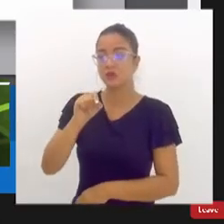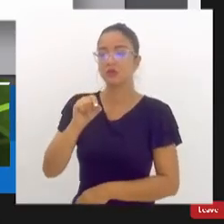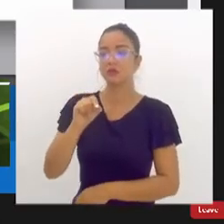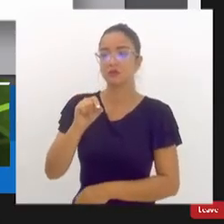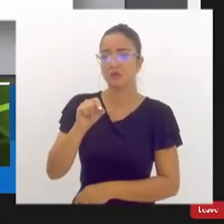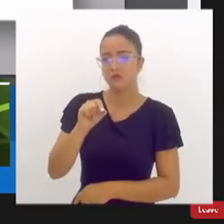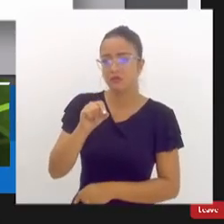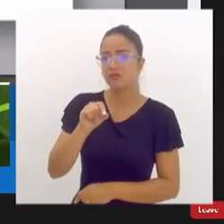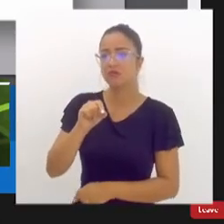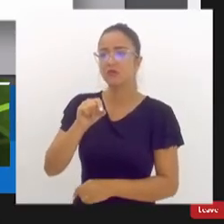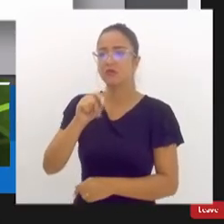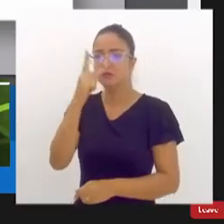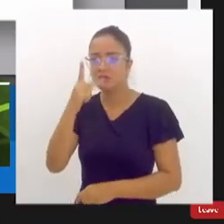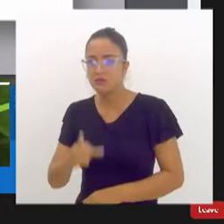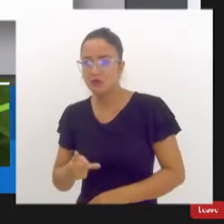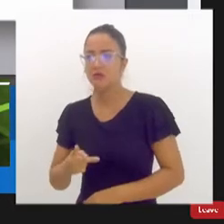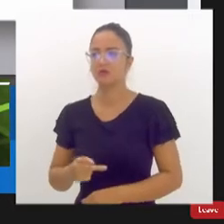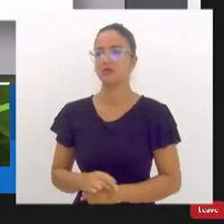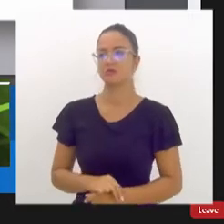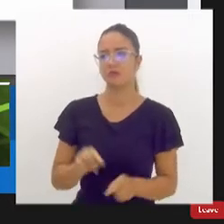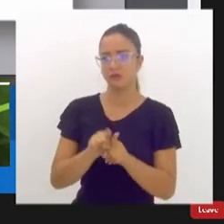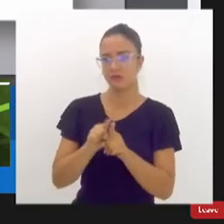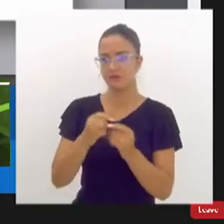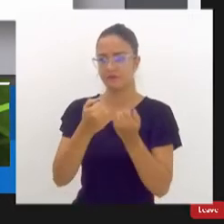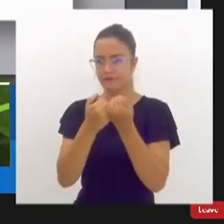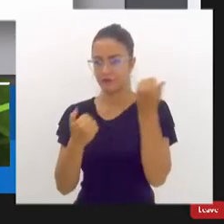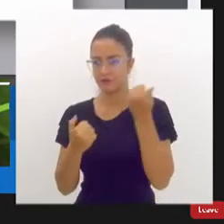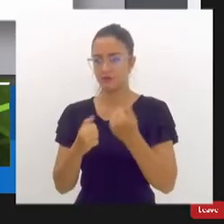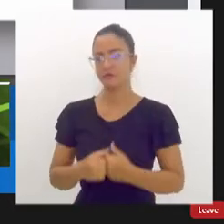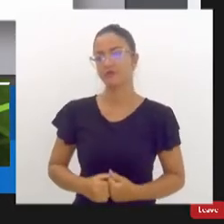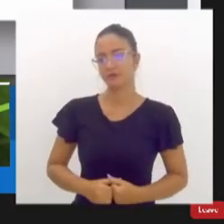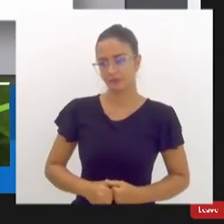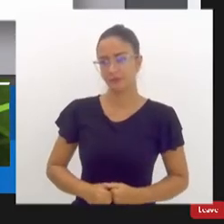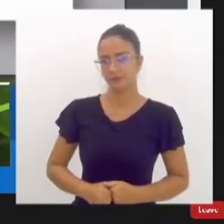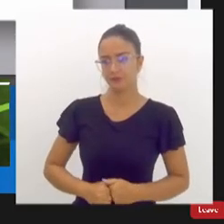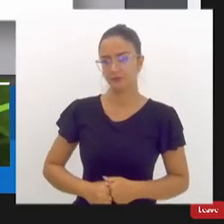das câmaras e comissões. Pode passar, por gentileza?